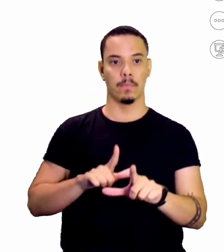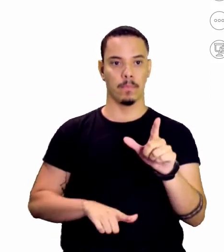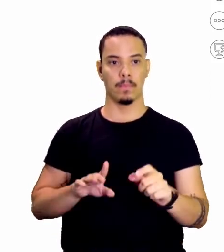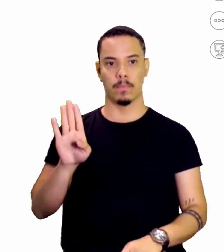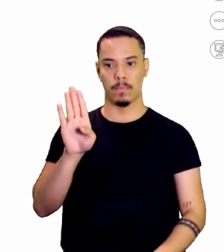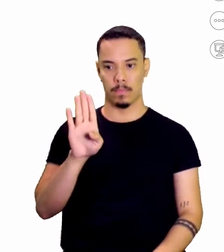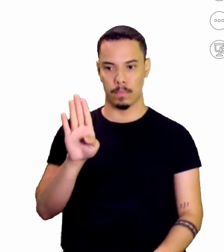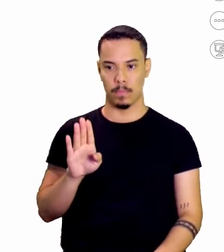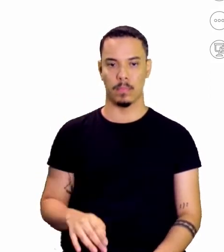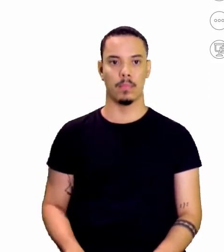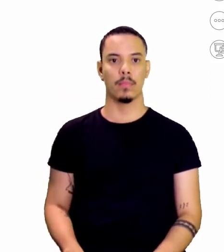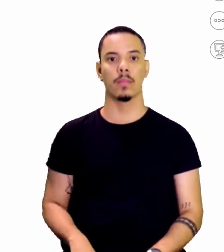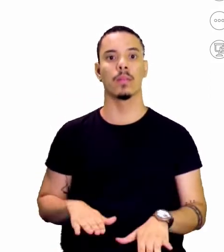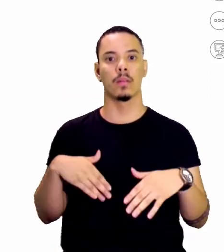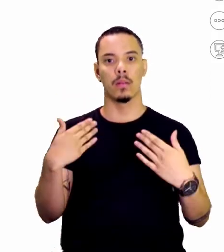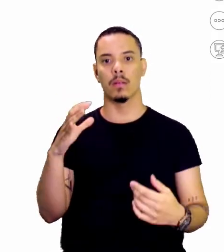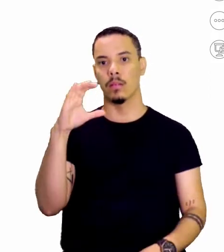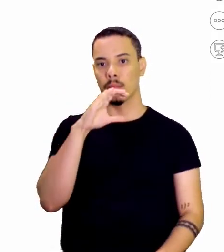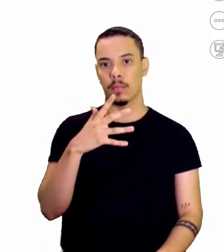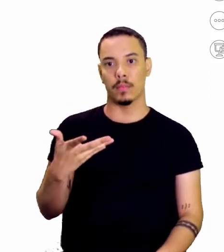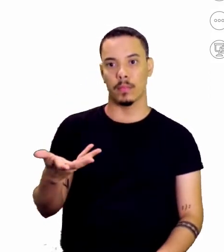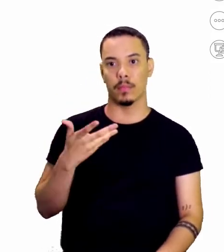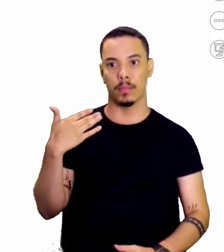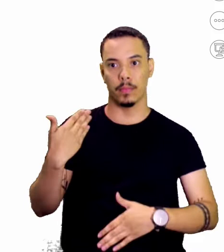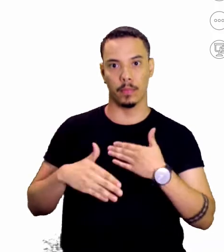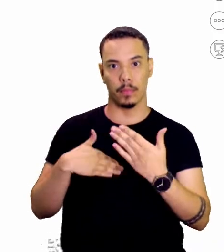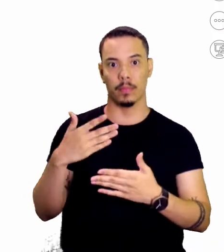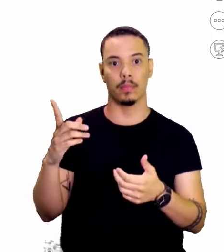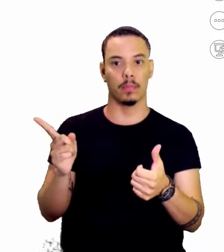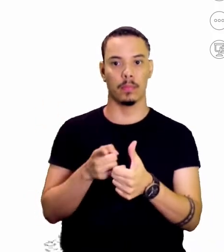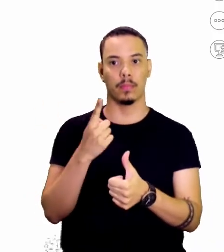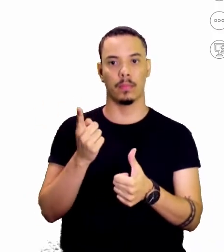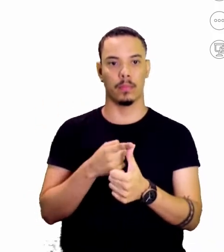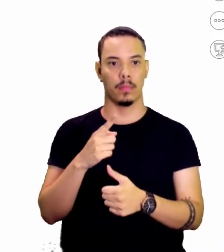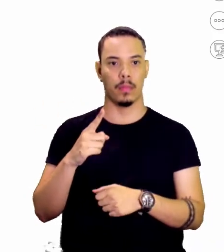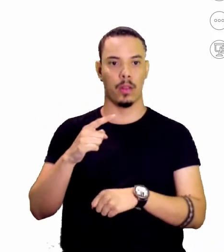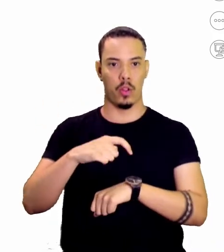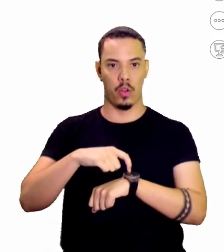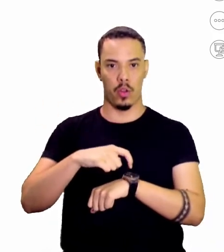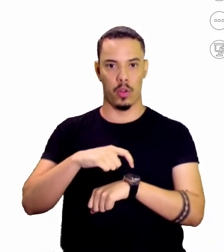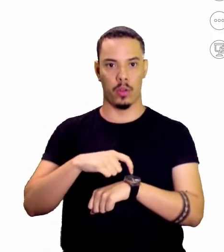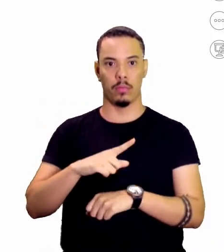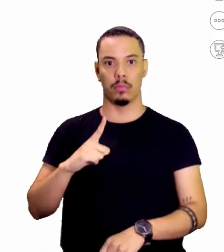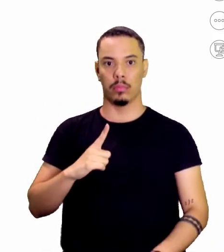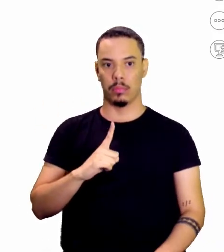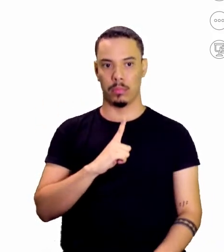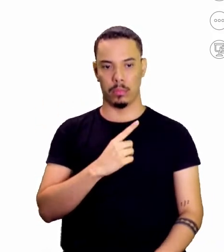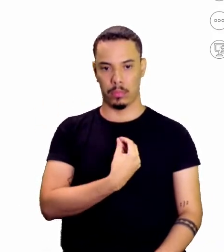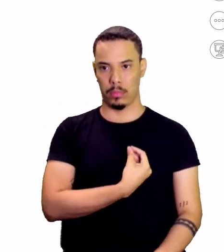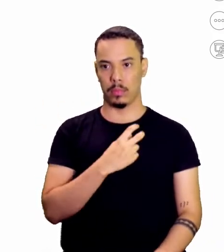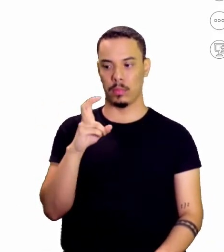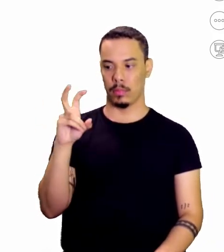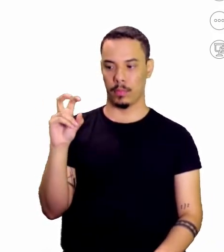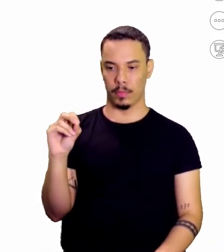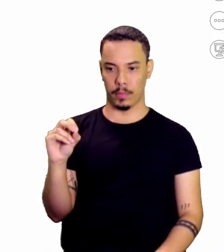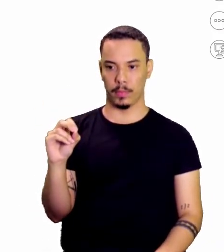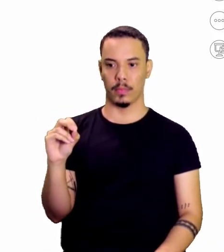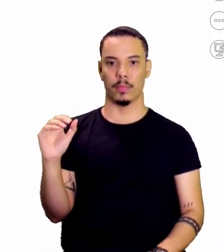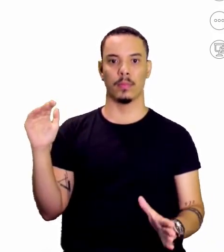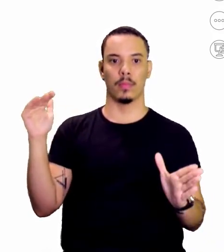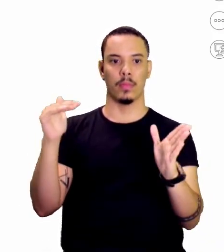olha só ele desenvolveu nessa primeira hora ele saiu do 50 né